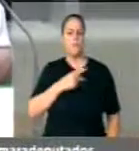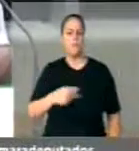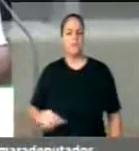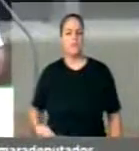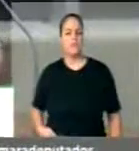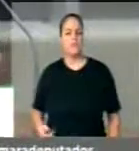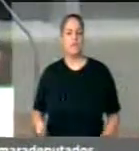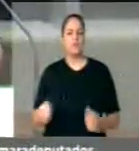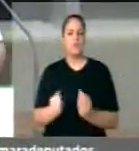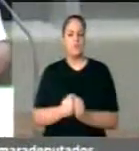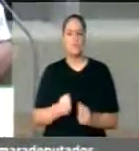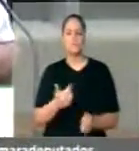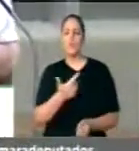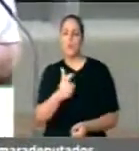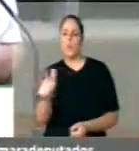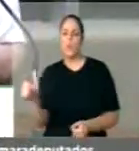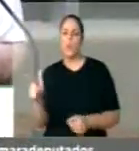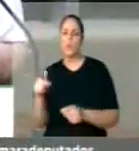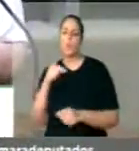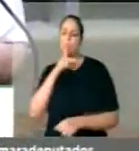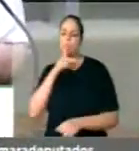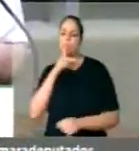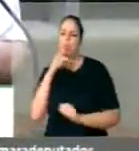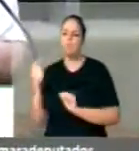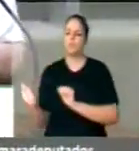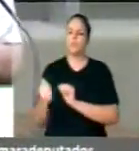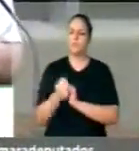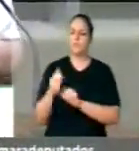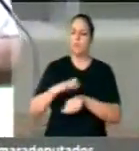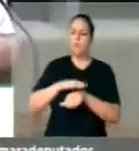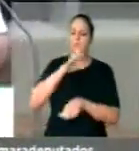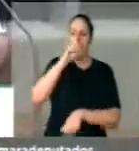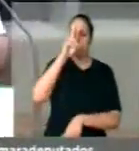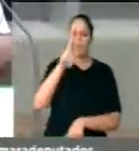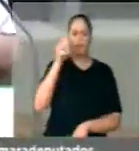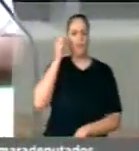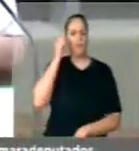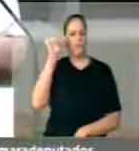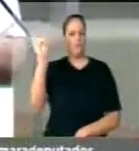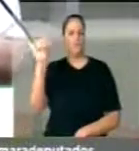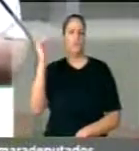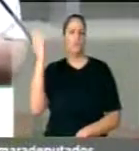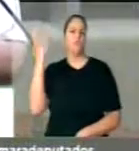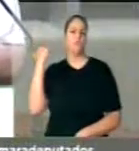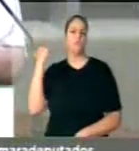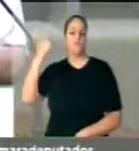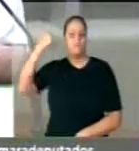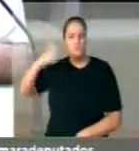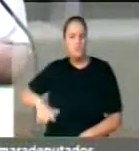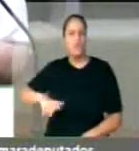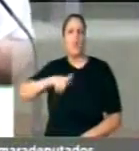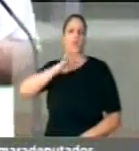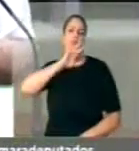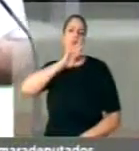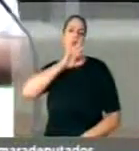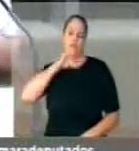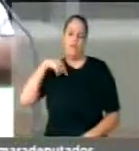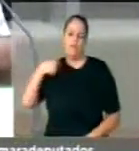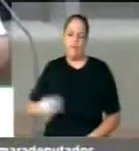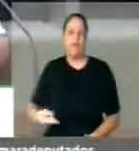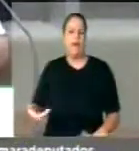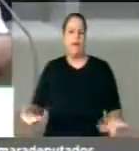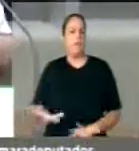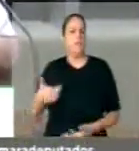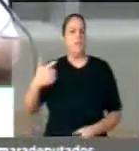forças políticas para resistir ao retrocesso que o governo Temer promove com suas